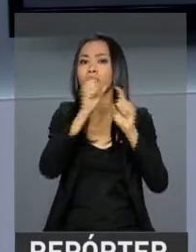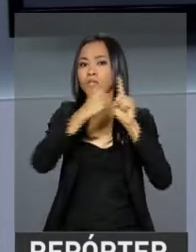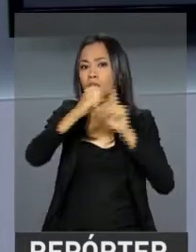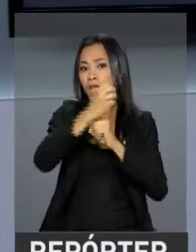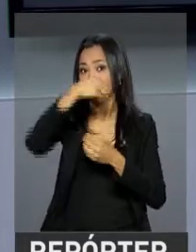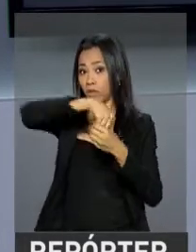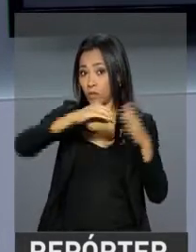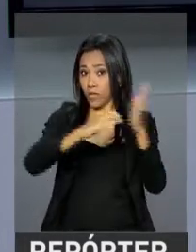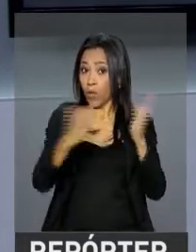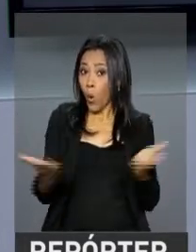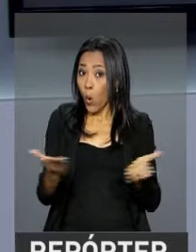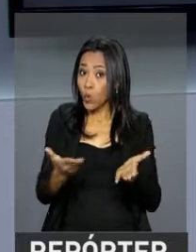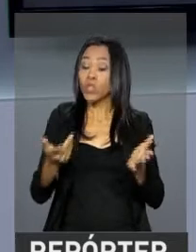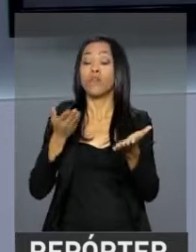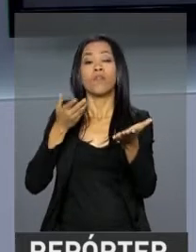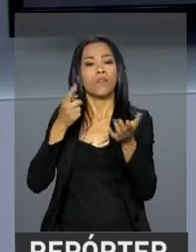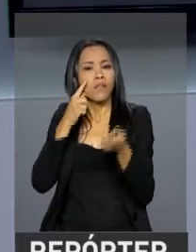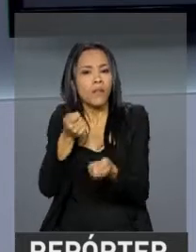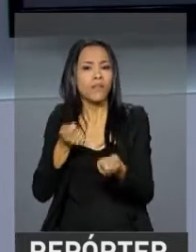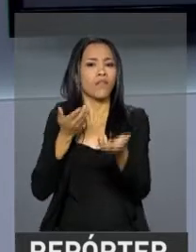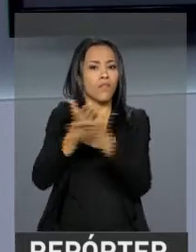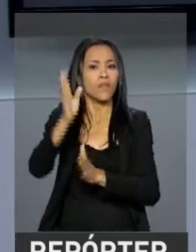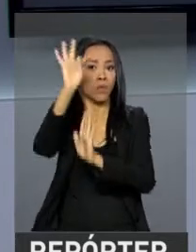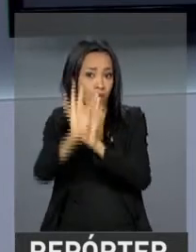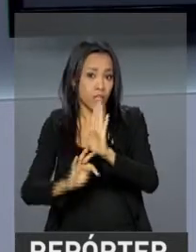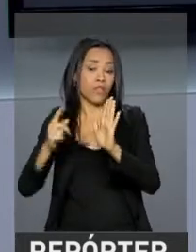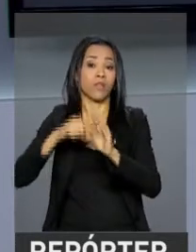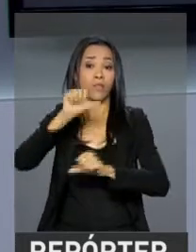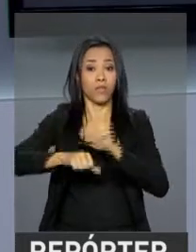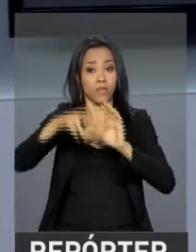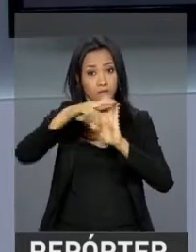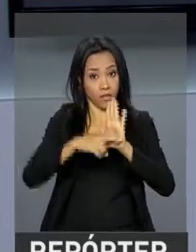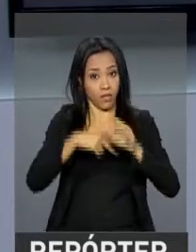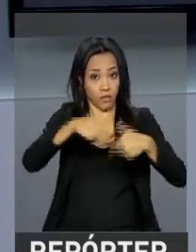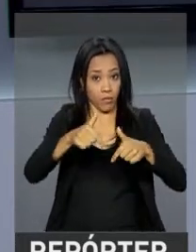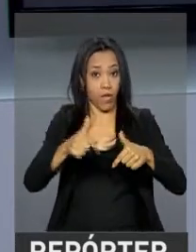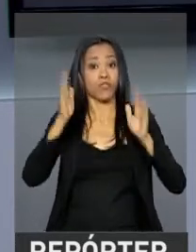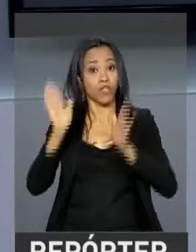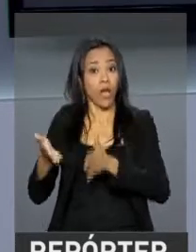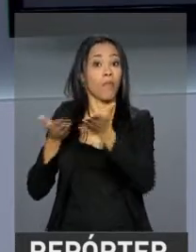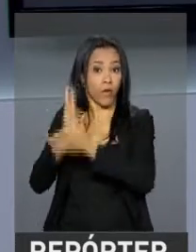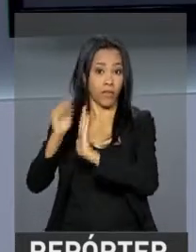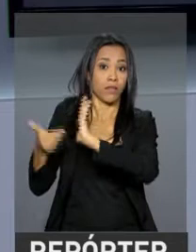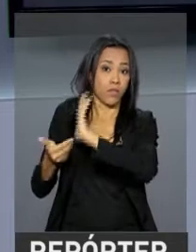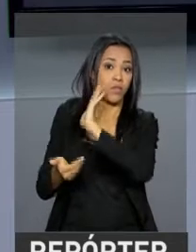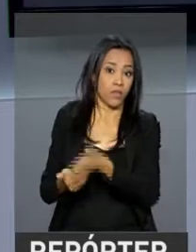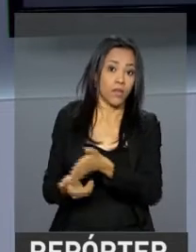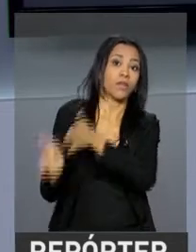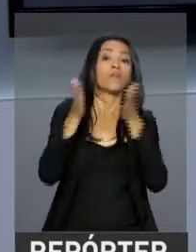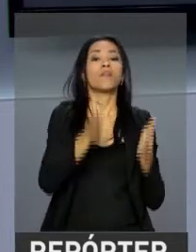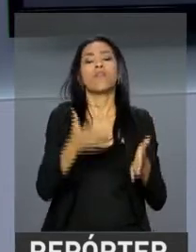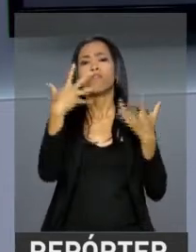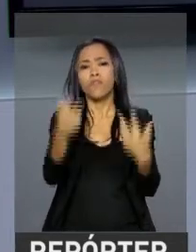tenta votar hoje o texto da reforma trabalhista já aprovado pela câmara dos deputados vamos então conversar ao vivo sobre esse assunto